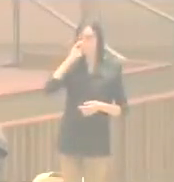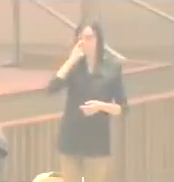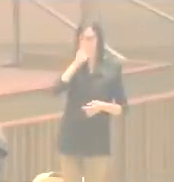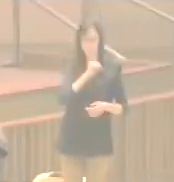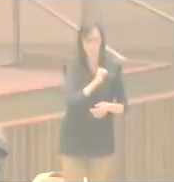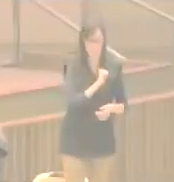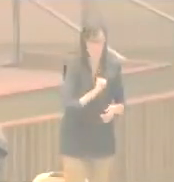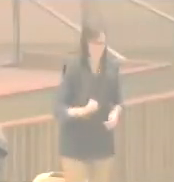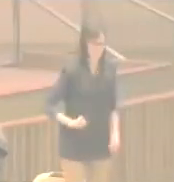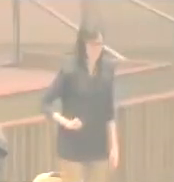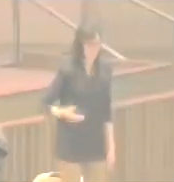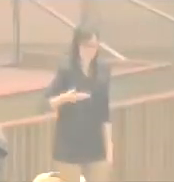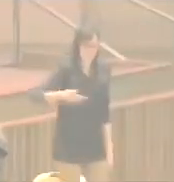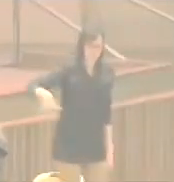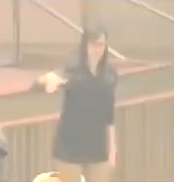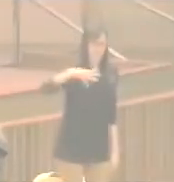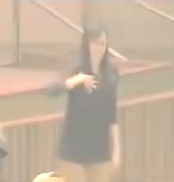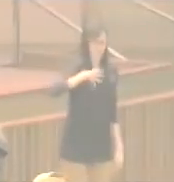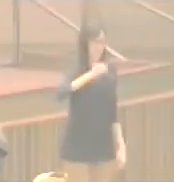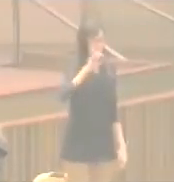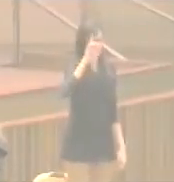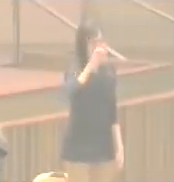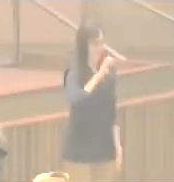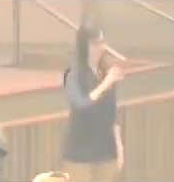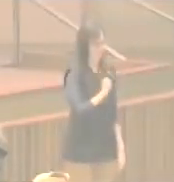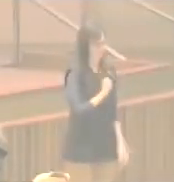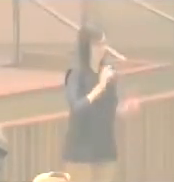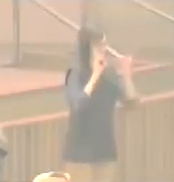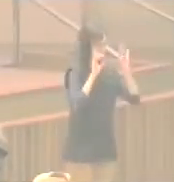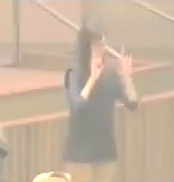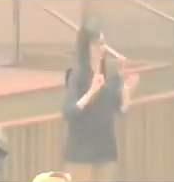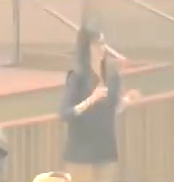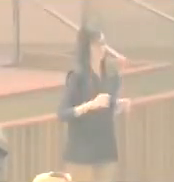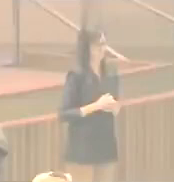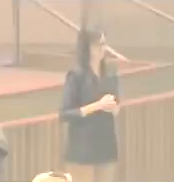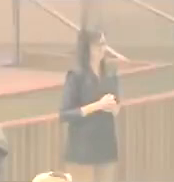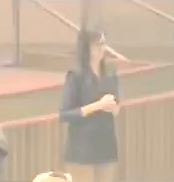Senhor, aqui estão os teus filhos amados, preciosos.